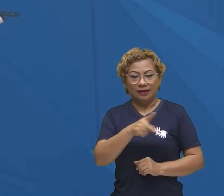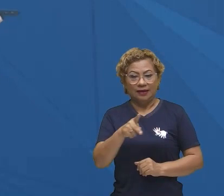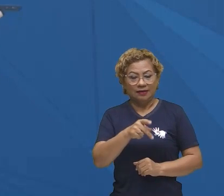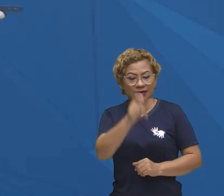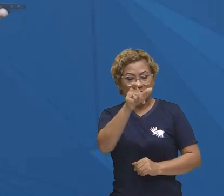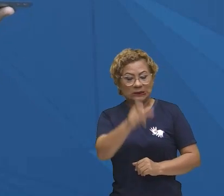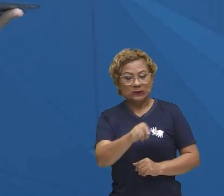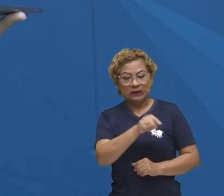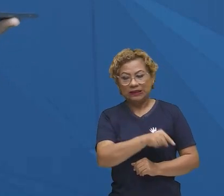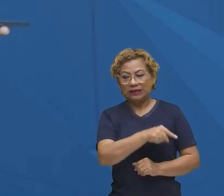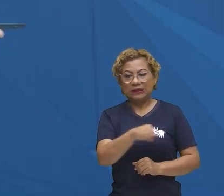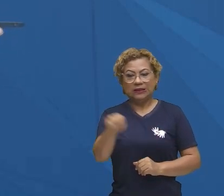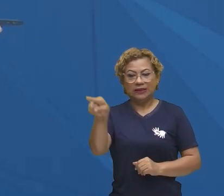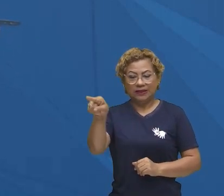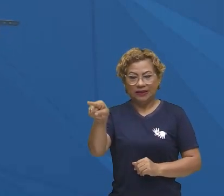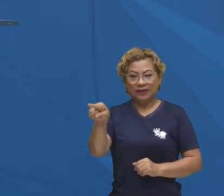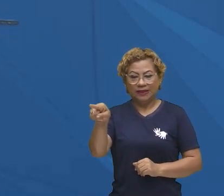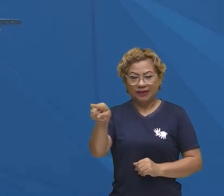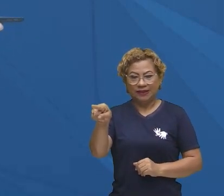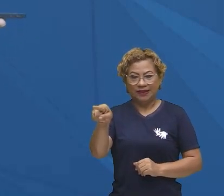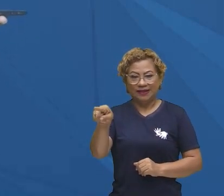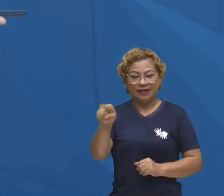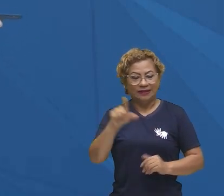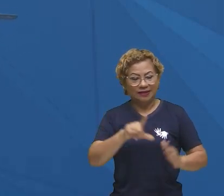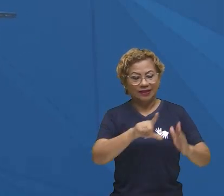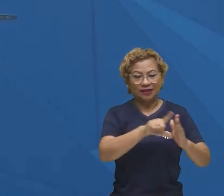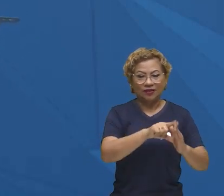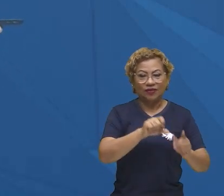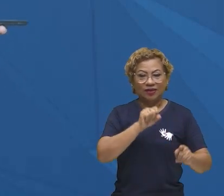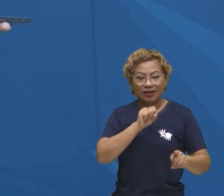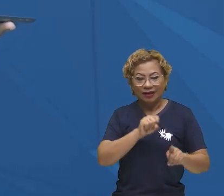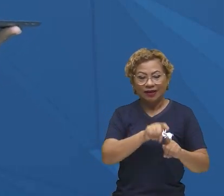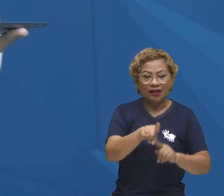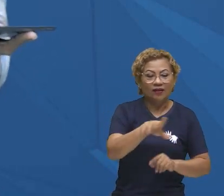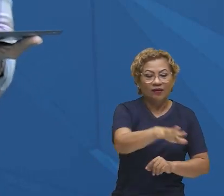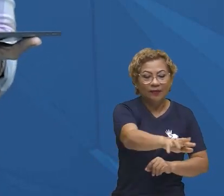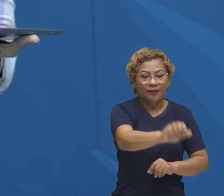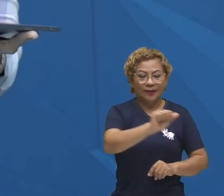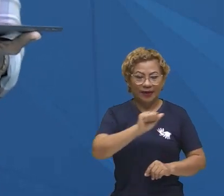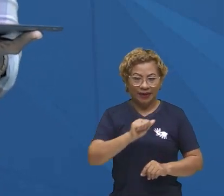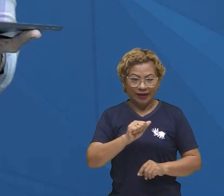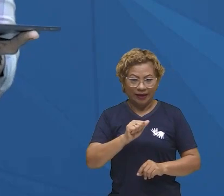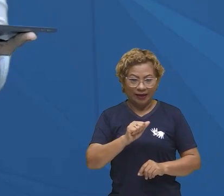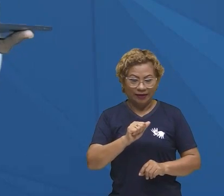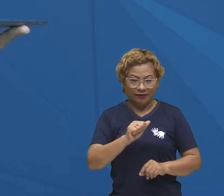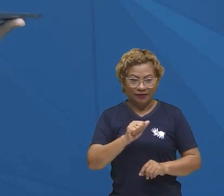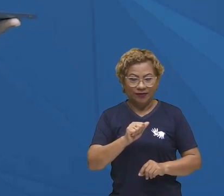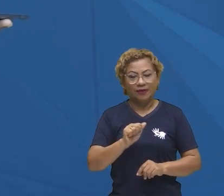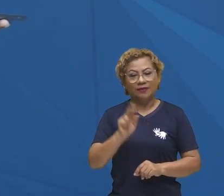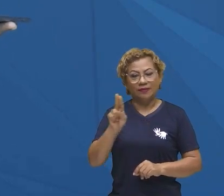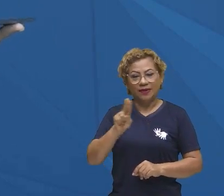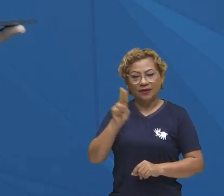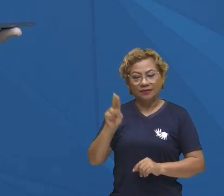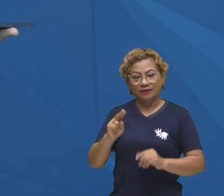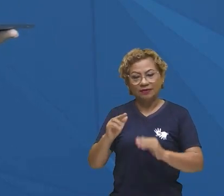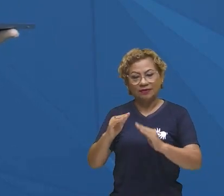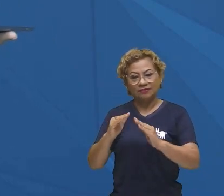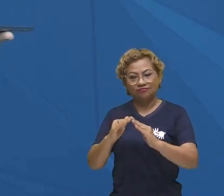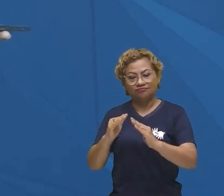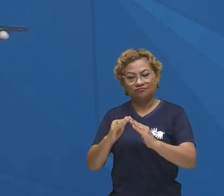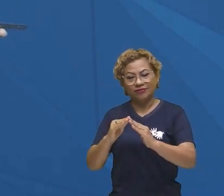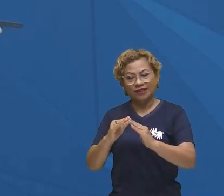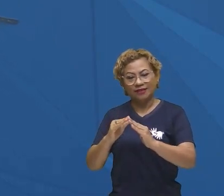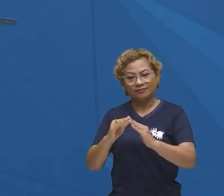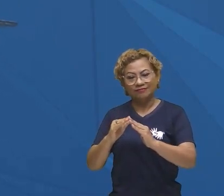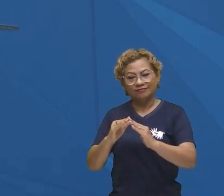alugava o filme para assistir em casa. E aí era engraçado porque normalmente quando era fita a gente tinha que devolver e ela tinha